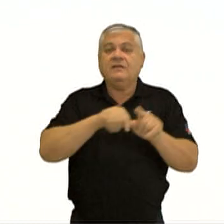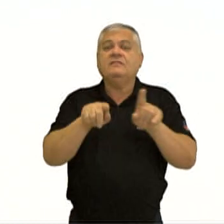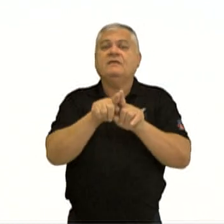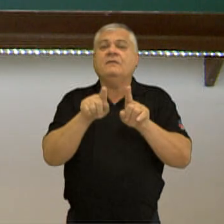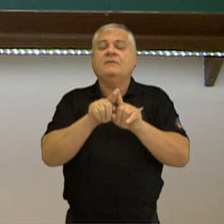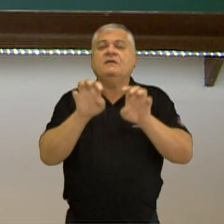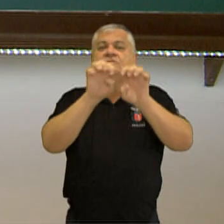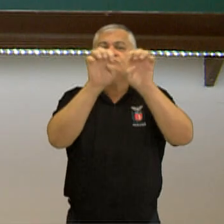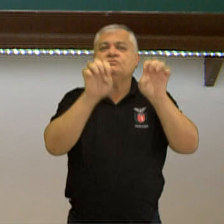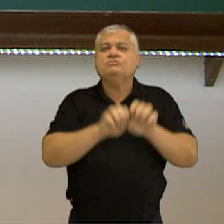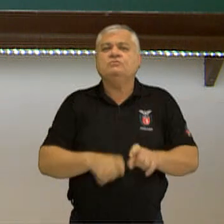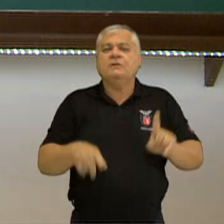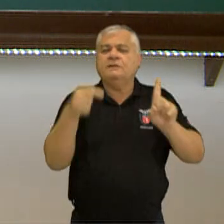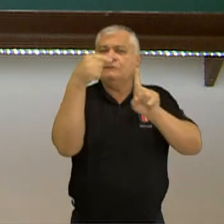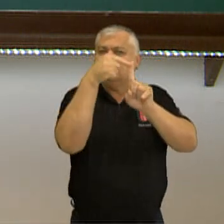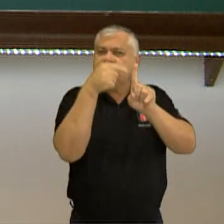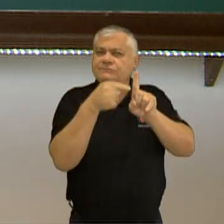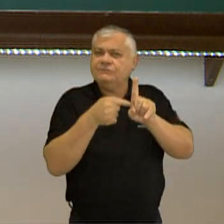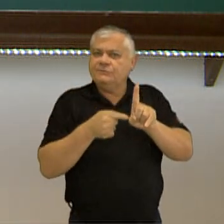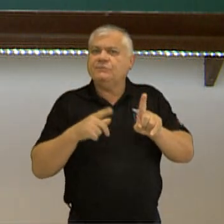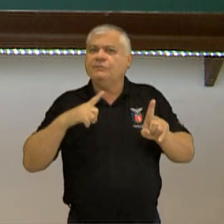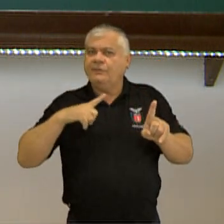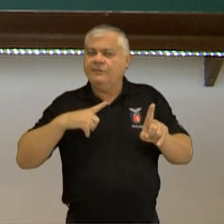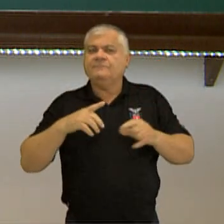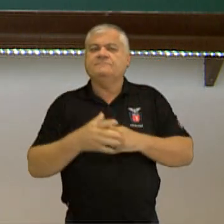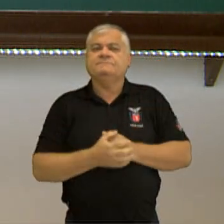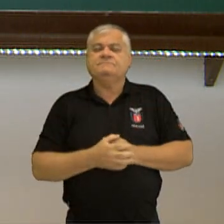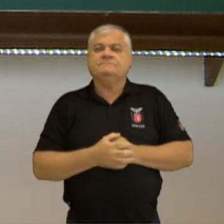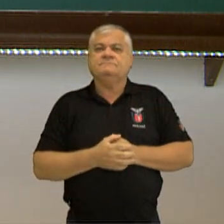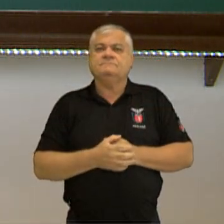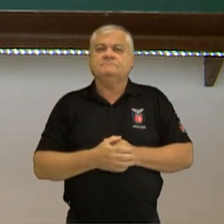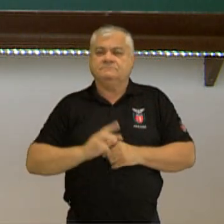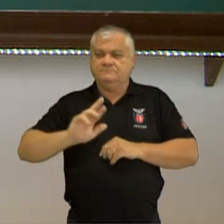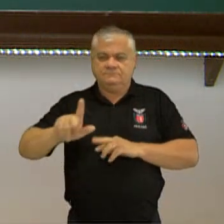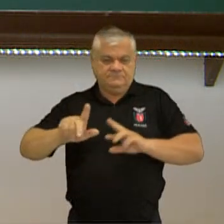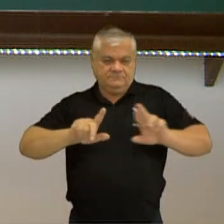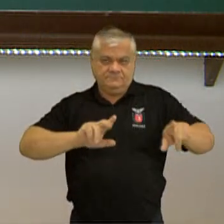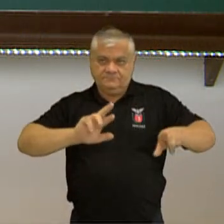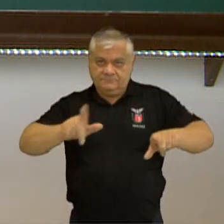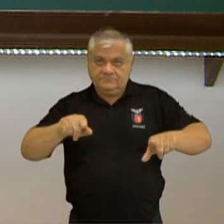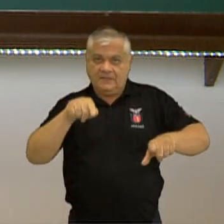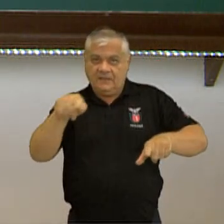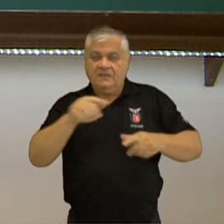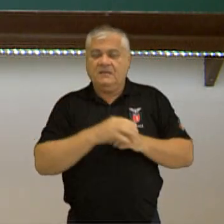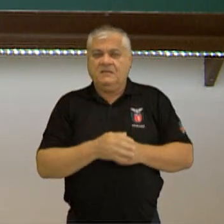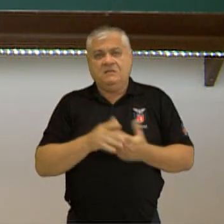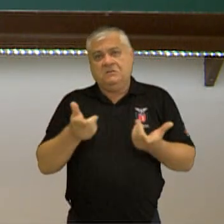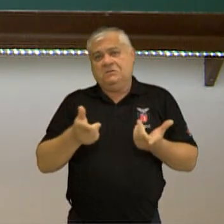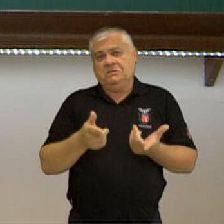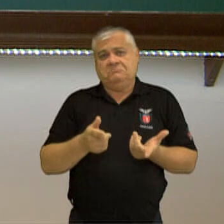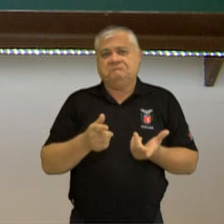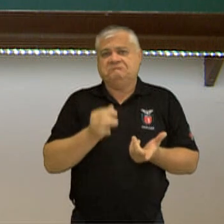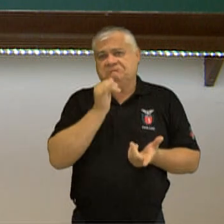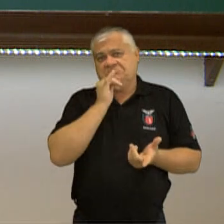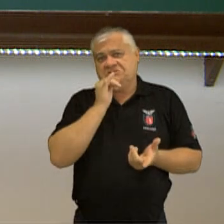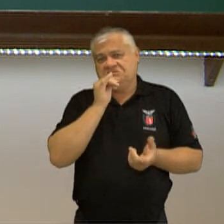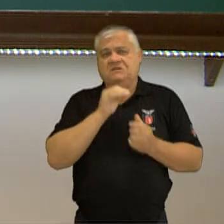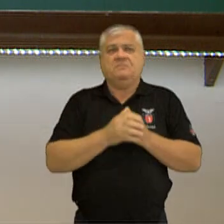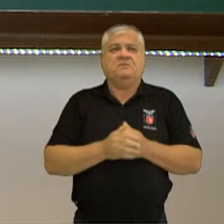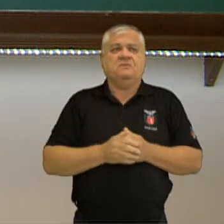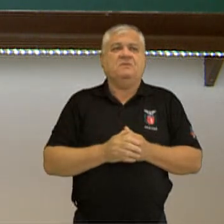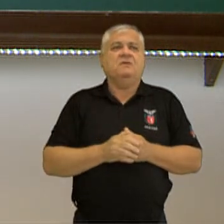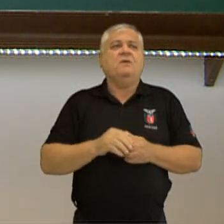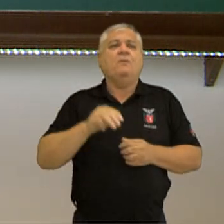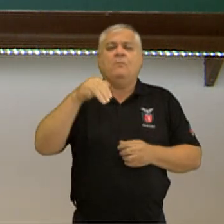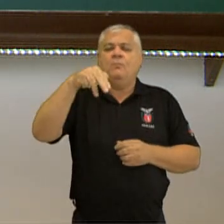os tipos, né, que variam desses carboidratos. Diferenciar aqueles que vão ser chamados de monossacarídeos, os